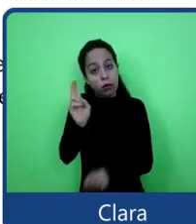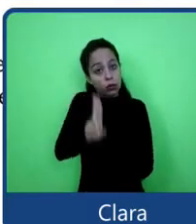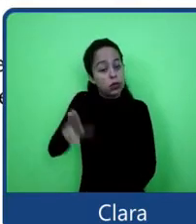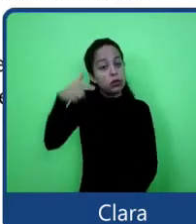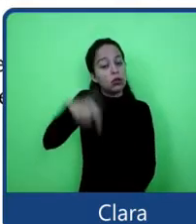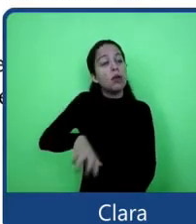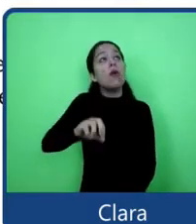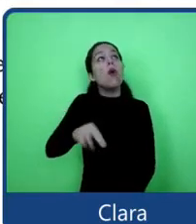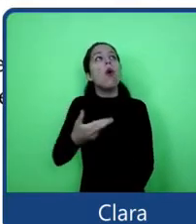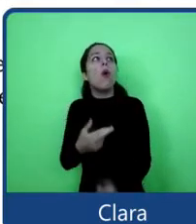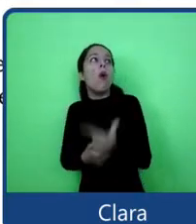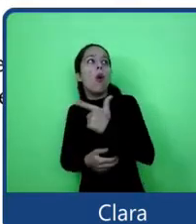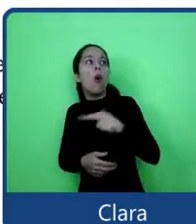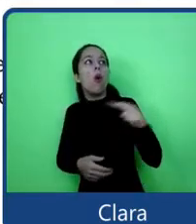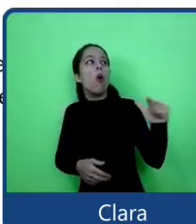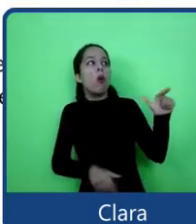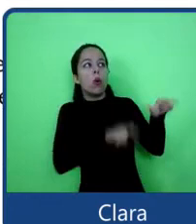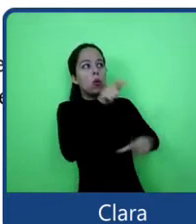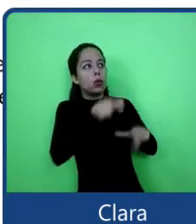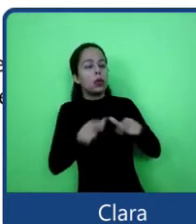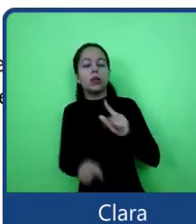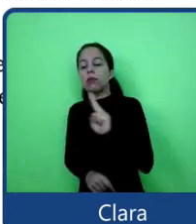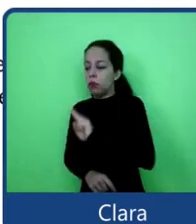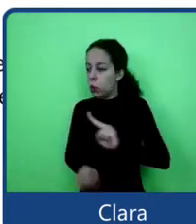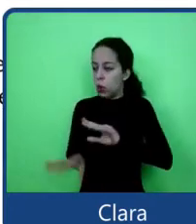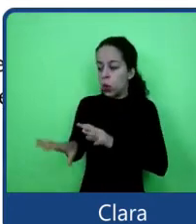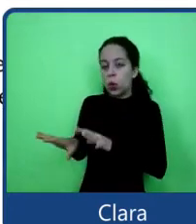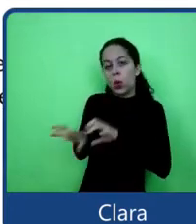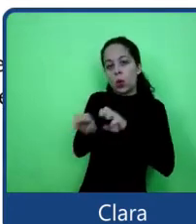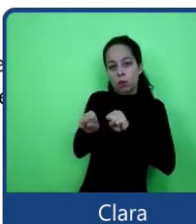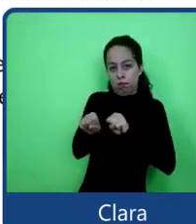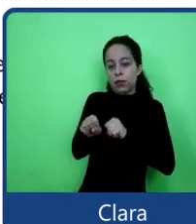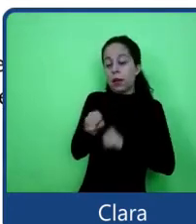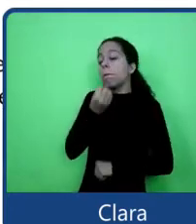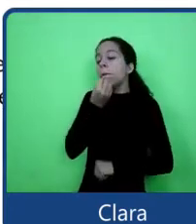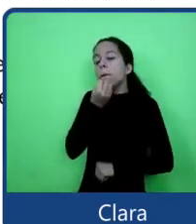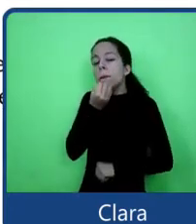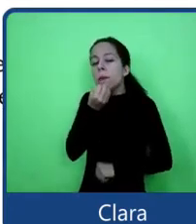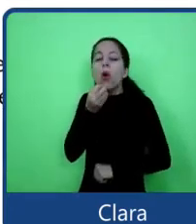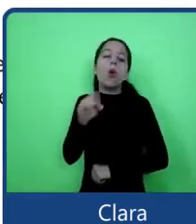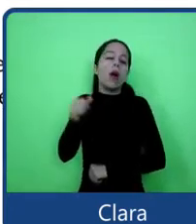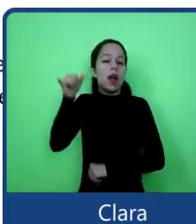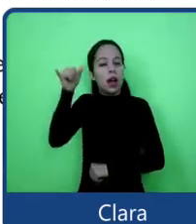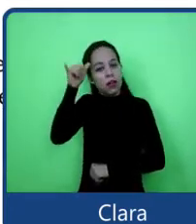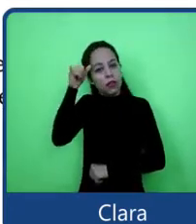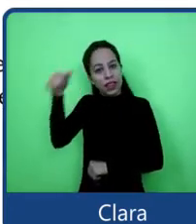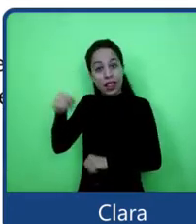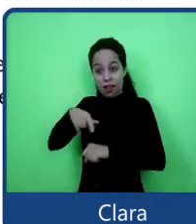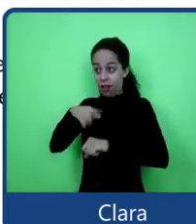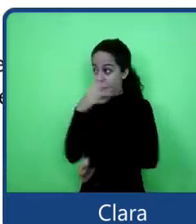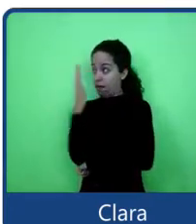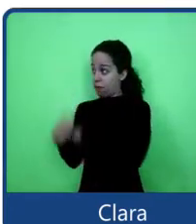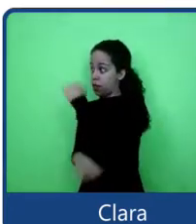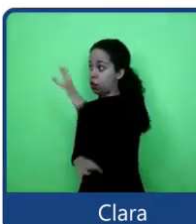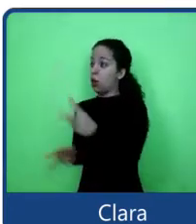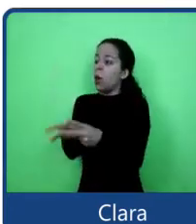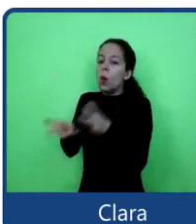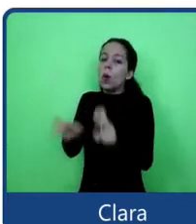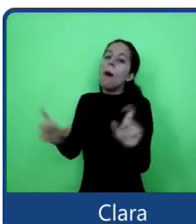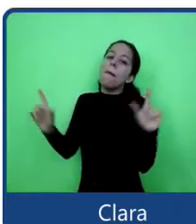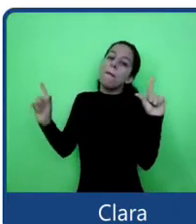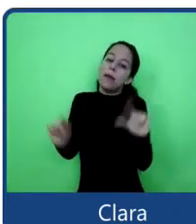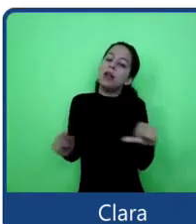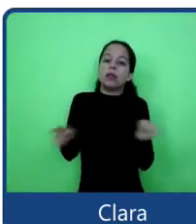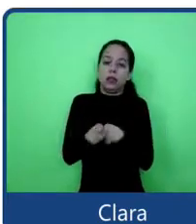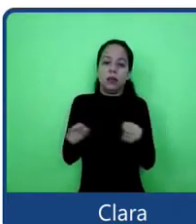né, mas a ideia é que seja retirado menos recursos ambientais e depositado menos poluição ao longo